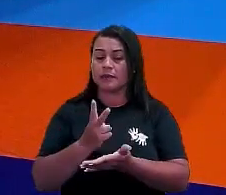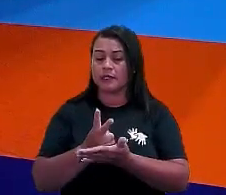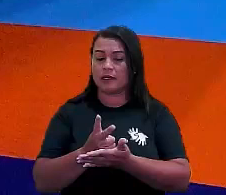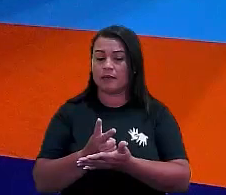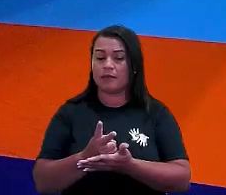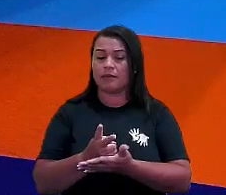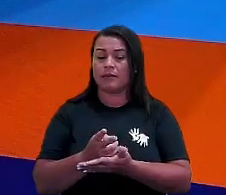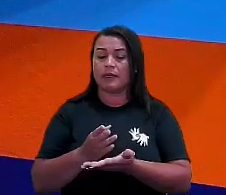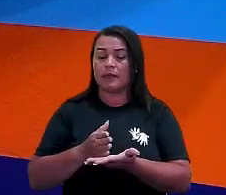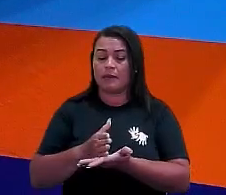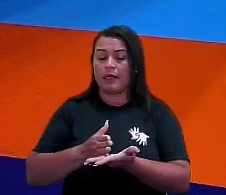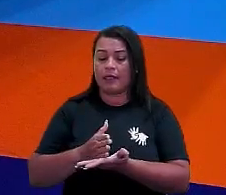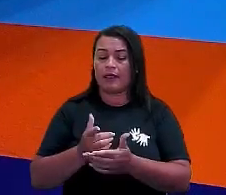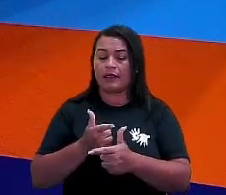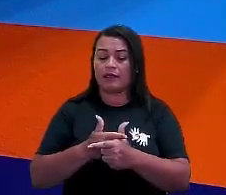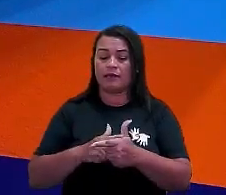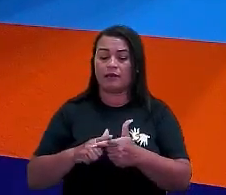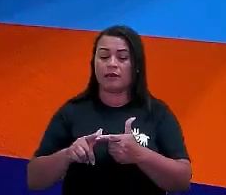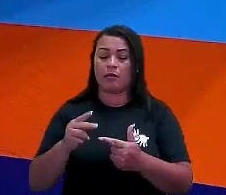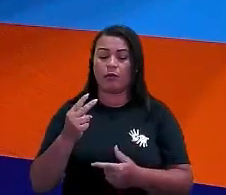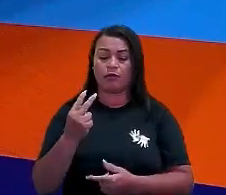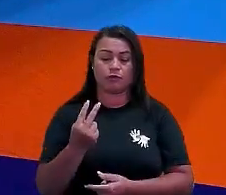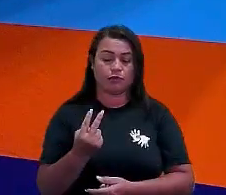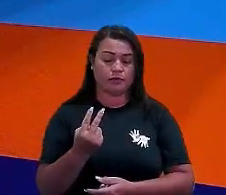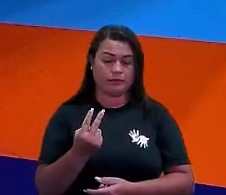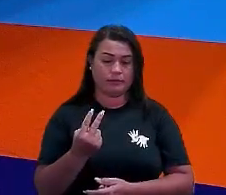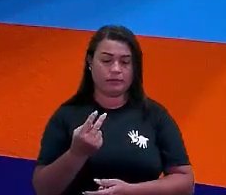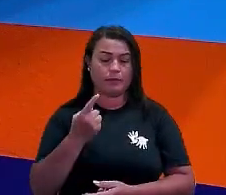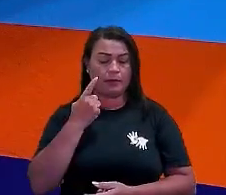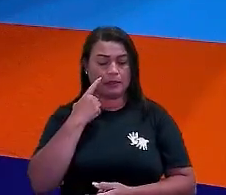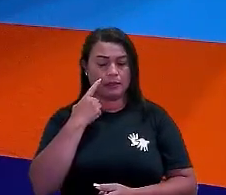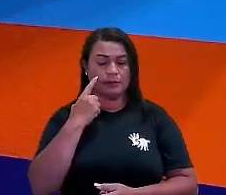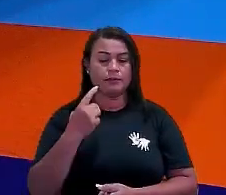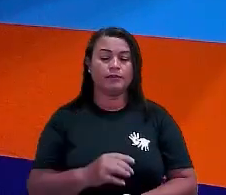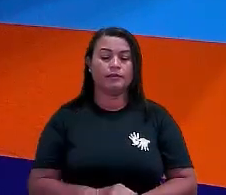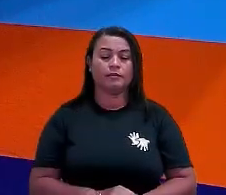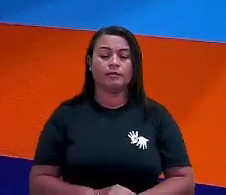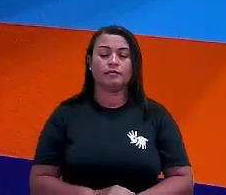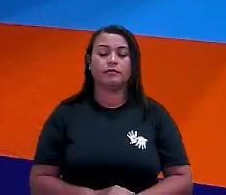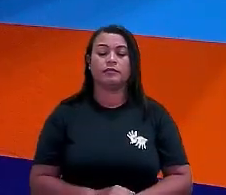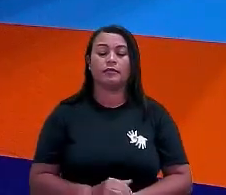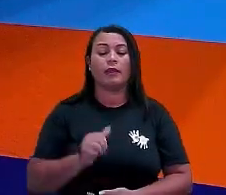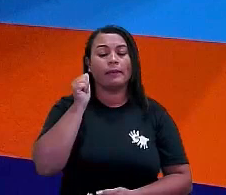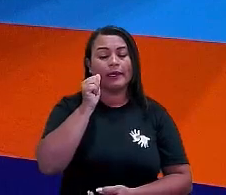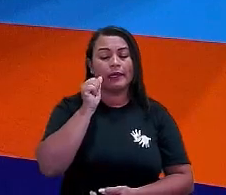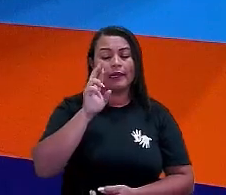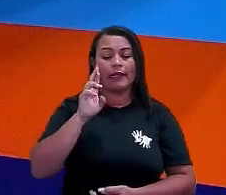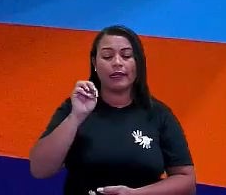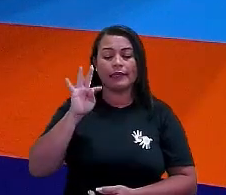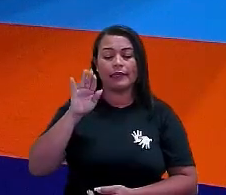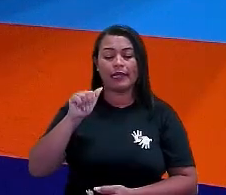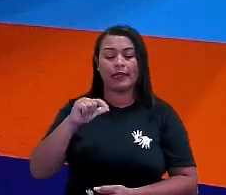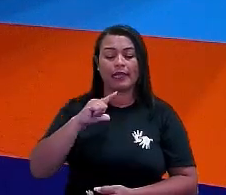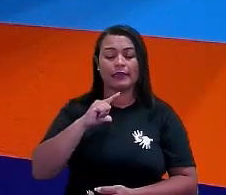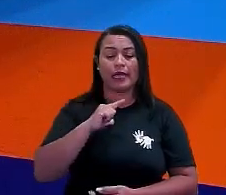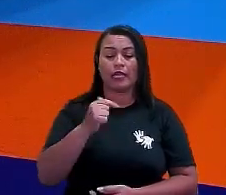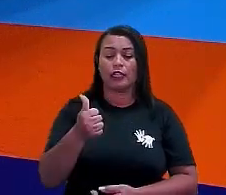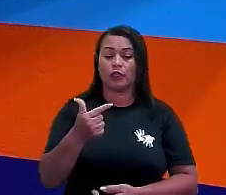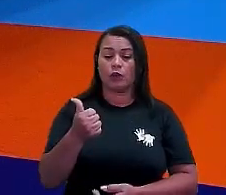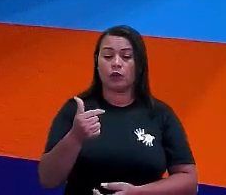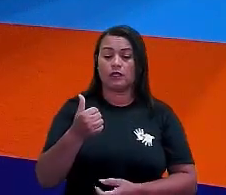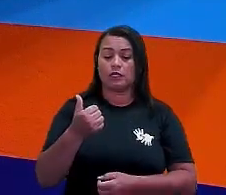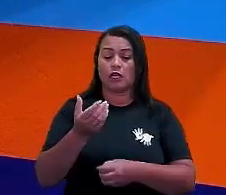dividir por 2, tá certo? Então, preste atenção. Renata tem 1 dúzia de ovos e vai